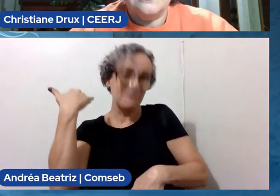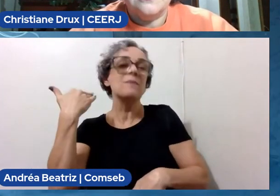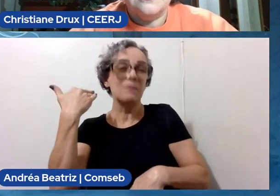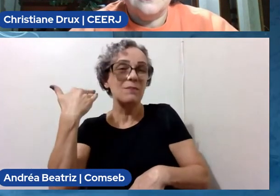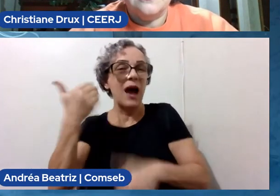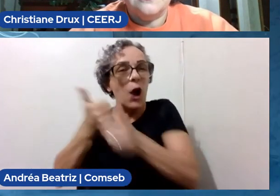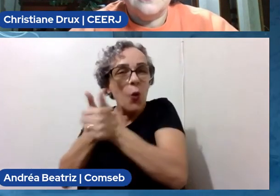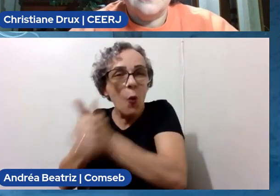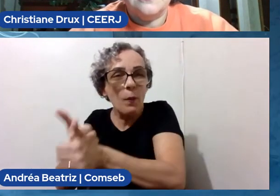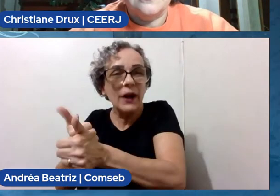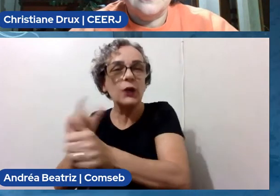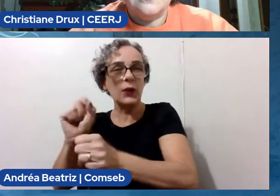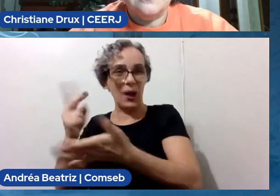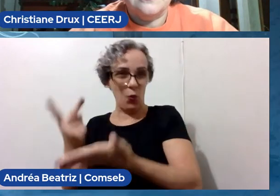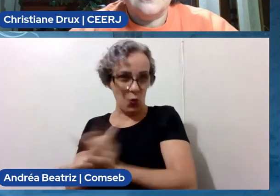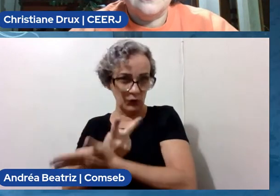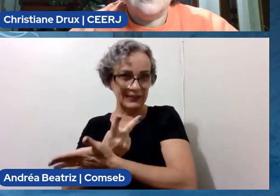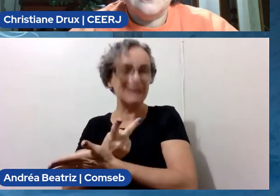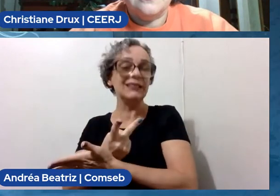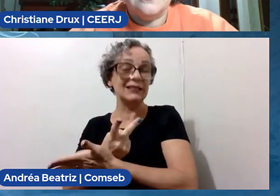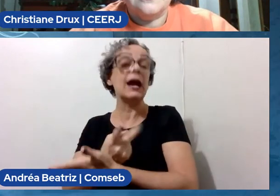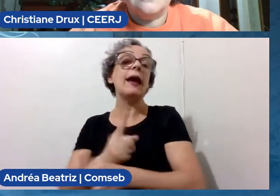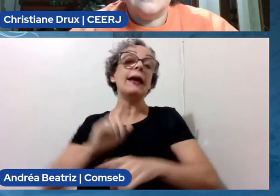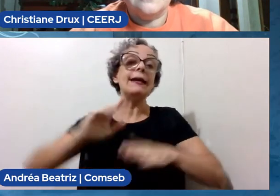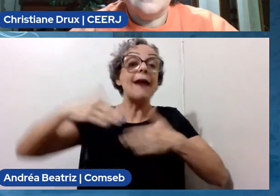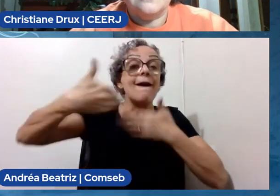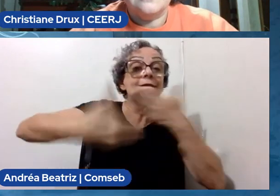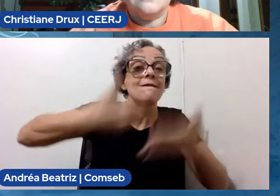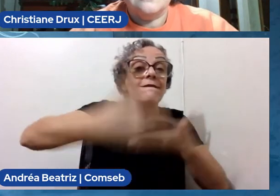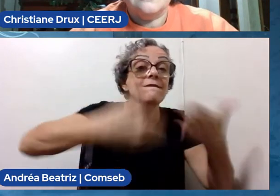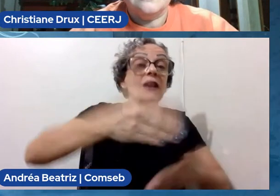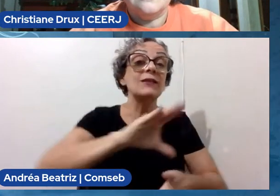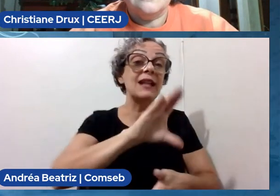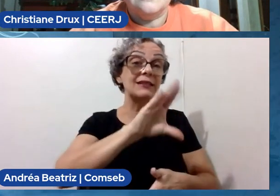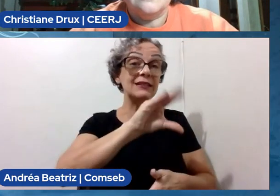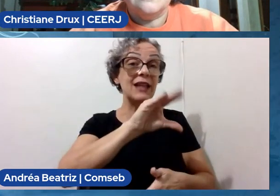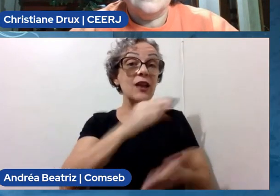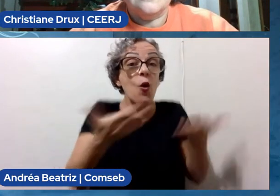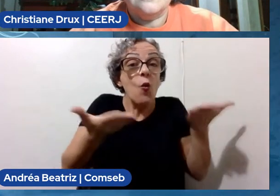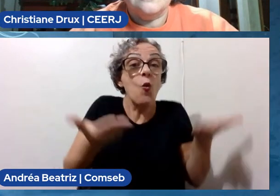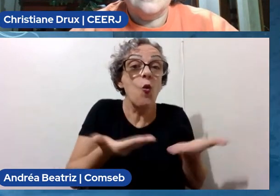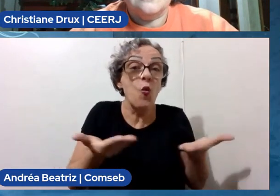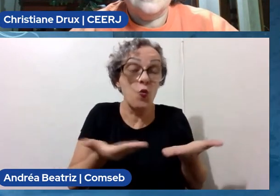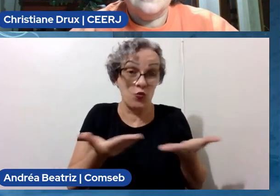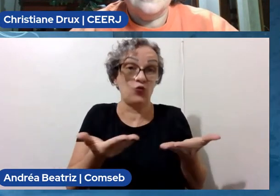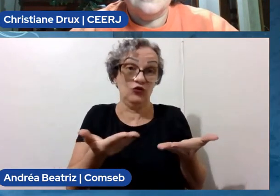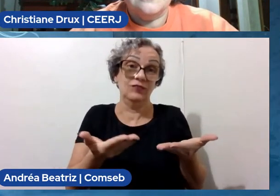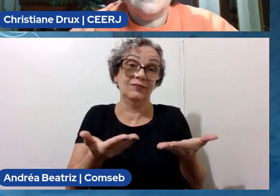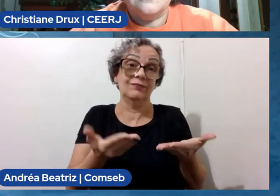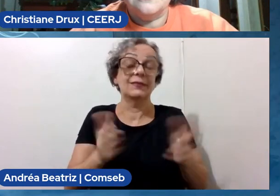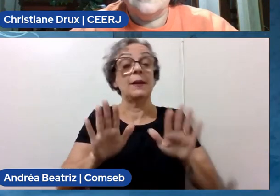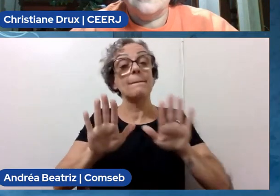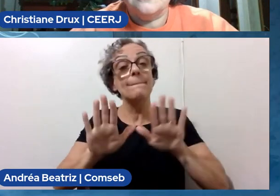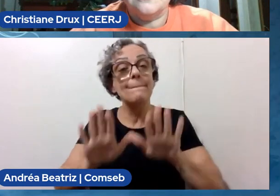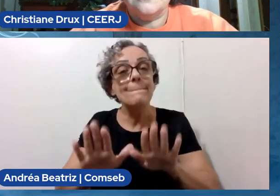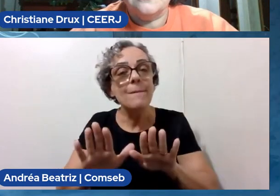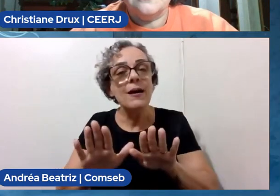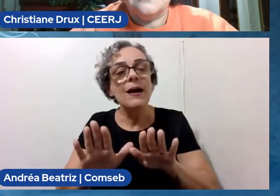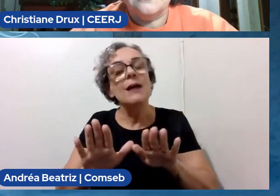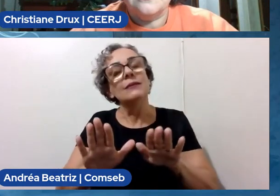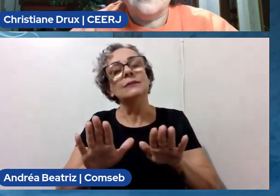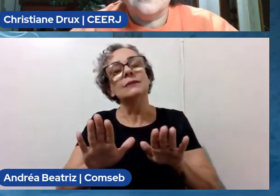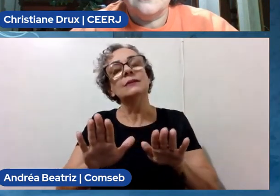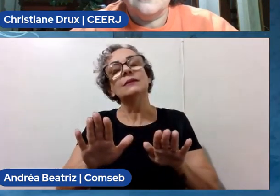e os avanços da ciência posteriormente. Mas, muitas vezes, inclusive,